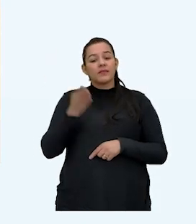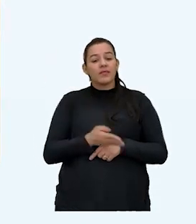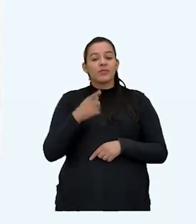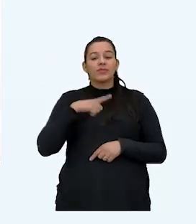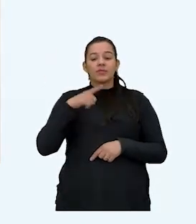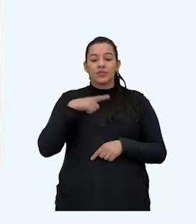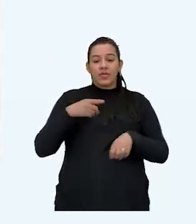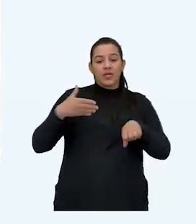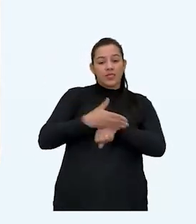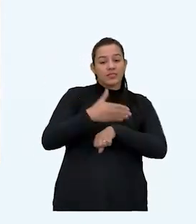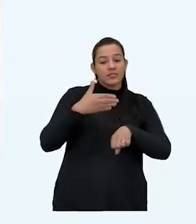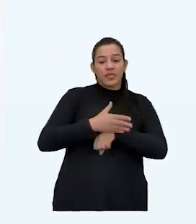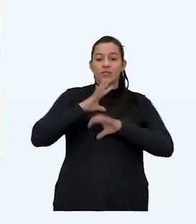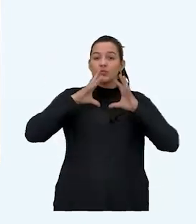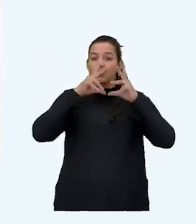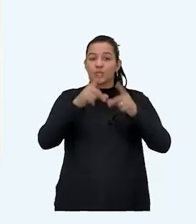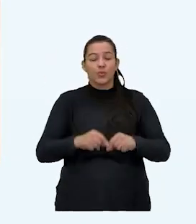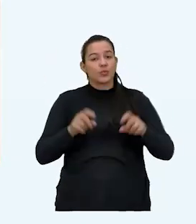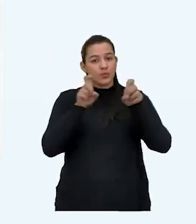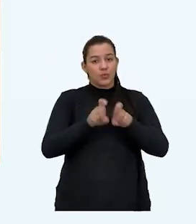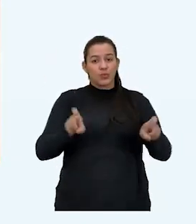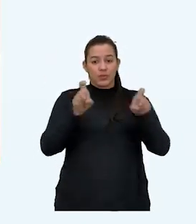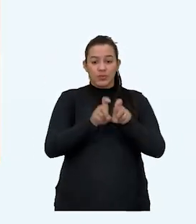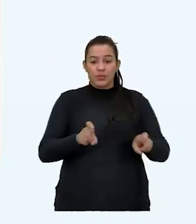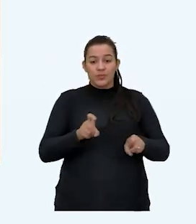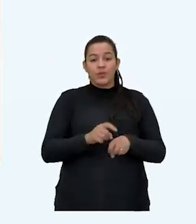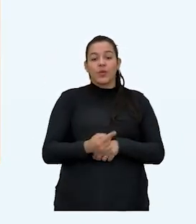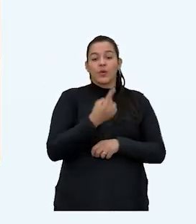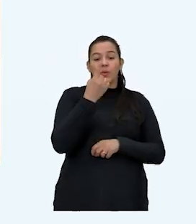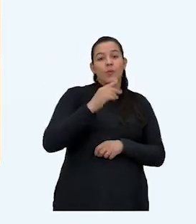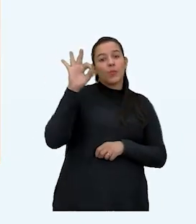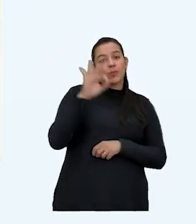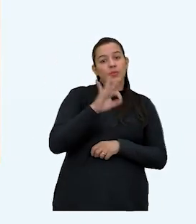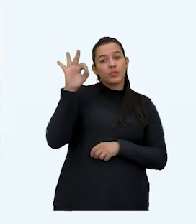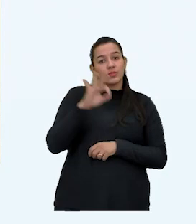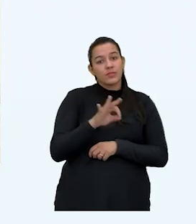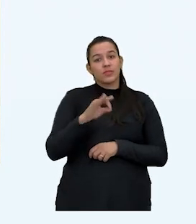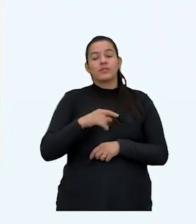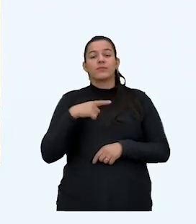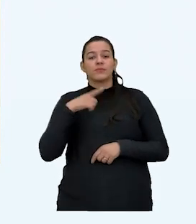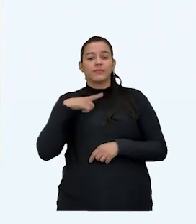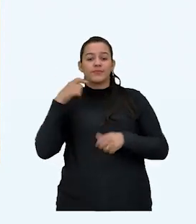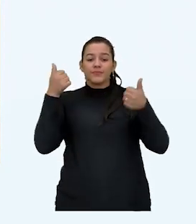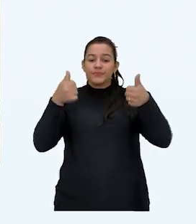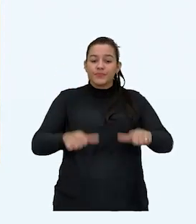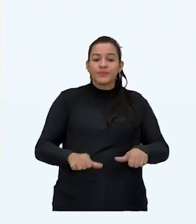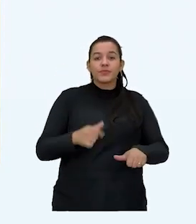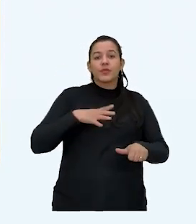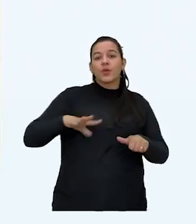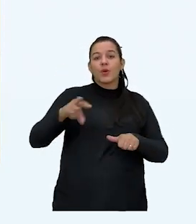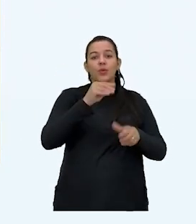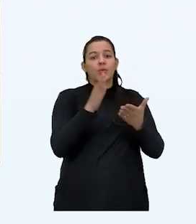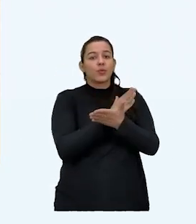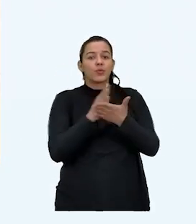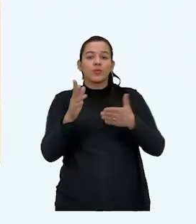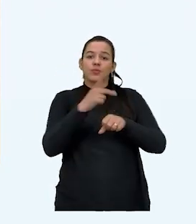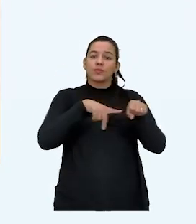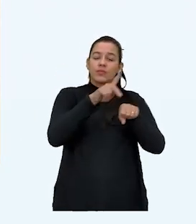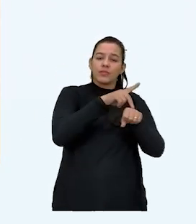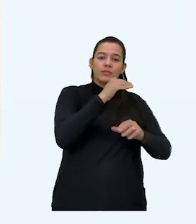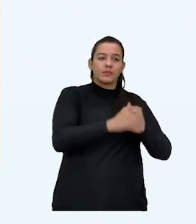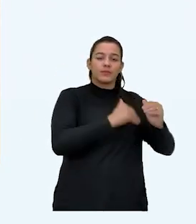tem acesso à rede mundial de computadores, um percentual bastante superior ao da média dos países em